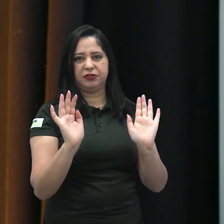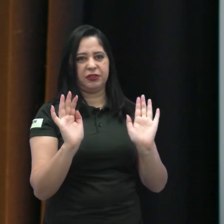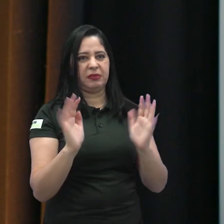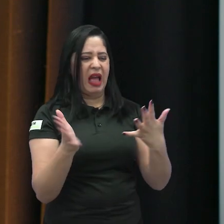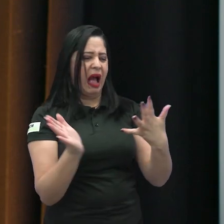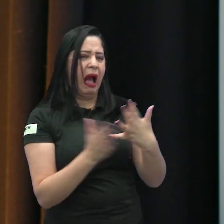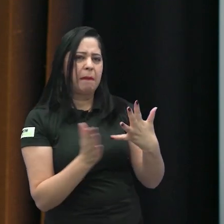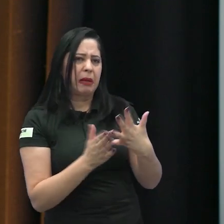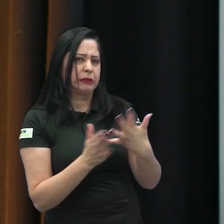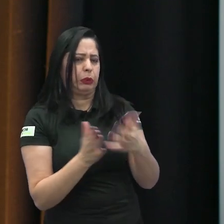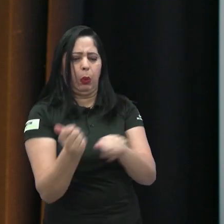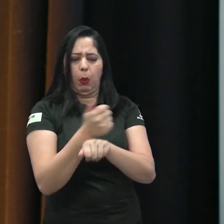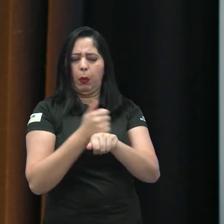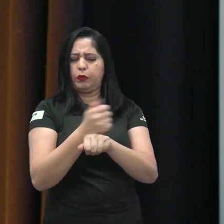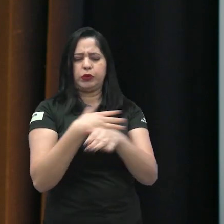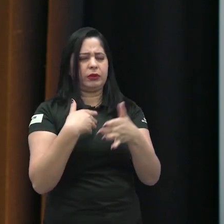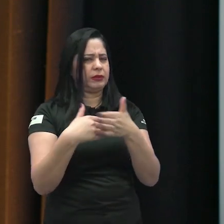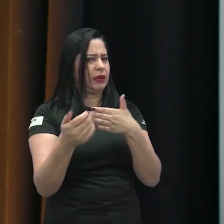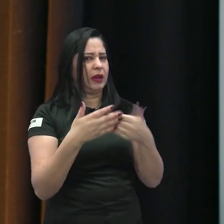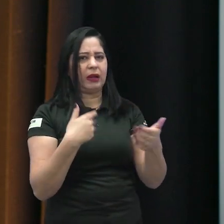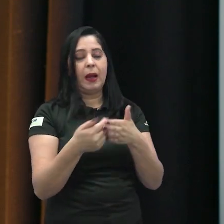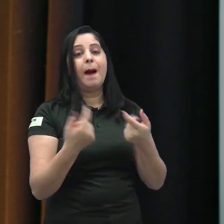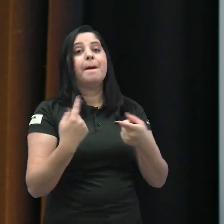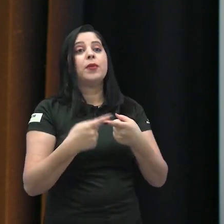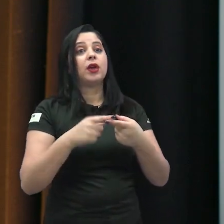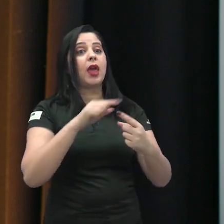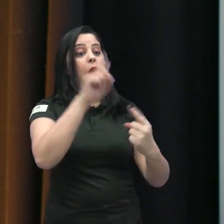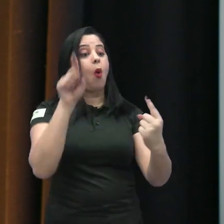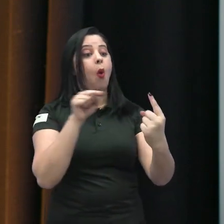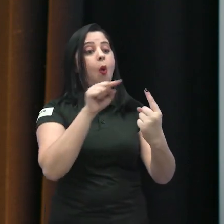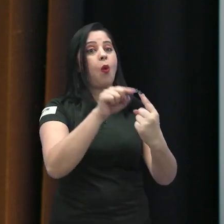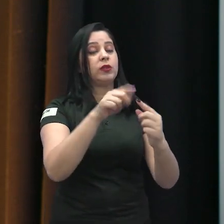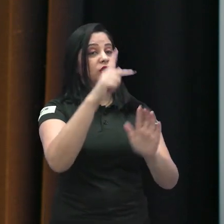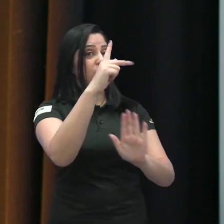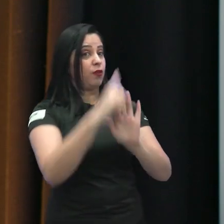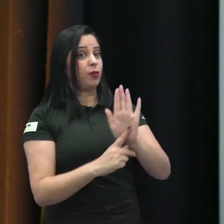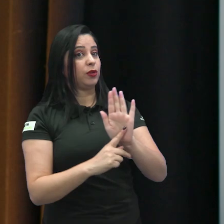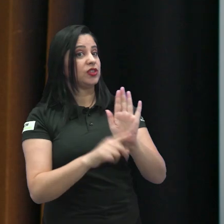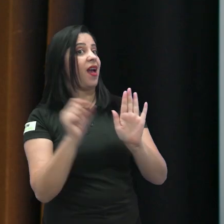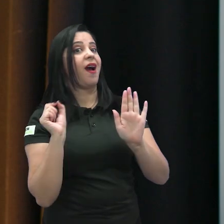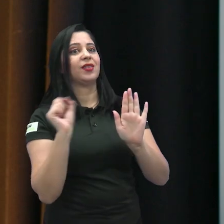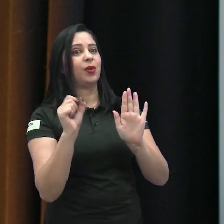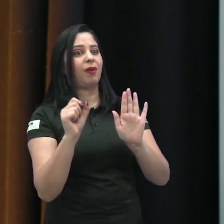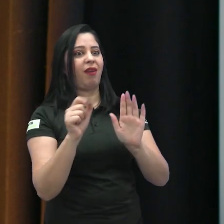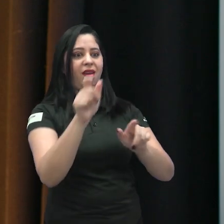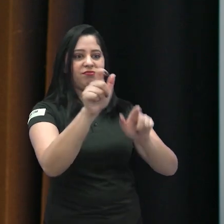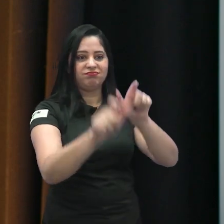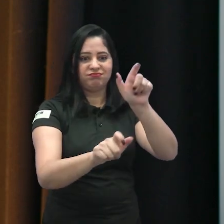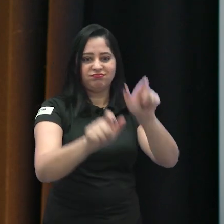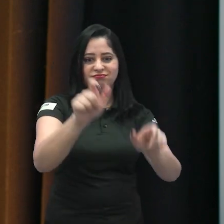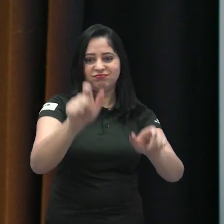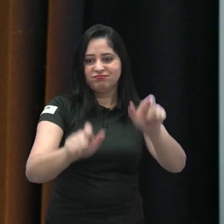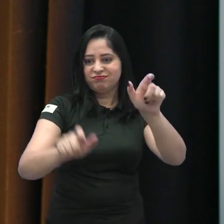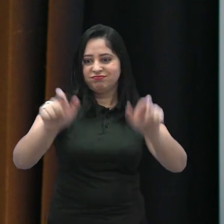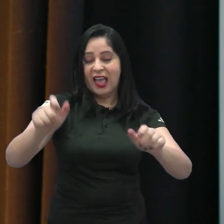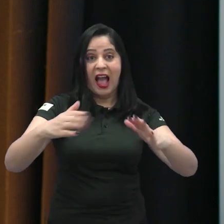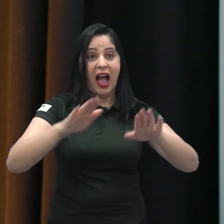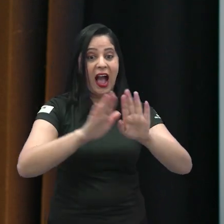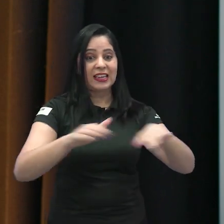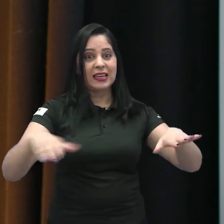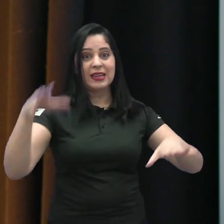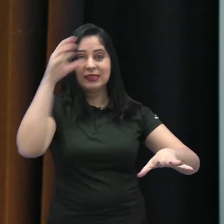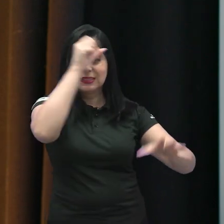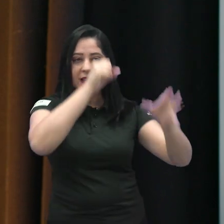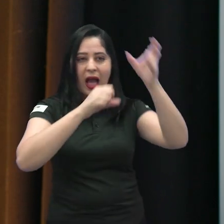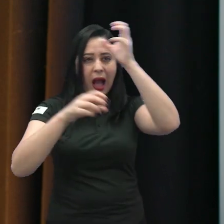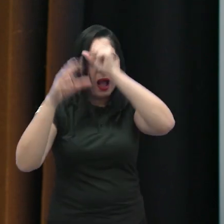está começando o futebol pela primeira vez. A ideia desse projeto é formar, mais uma vez, formar a pessoa, o cidadão, formar